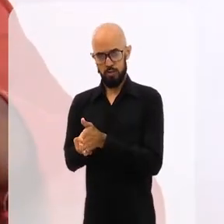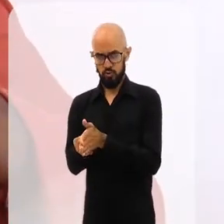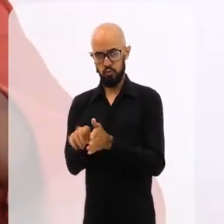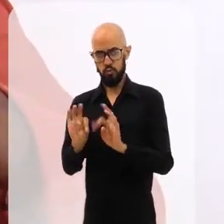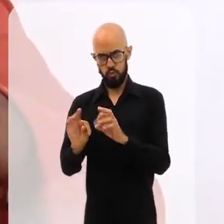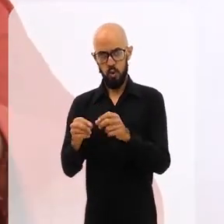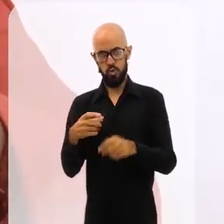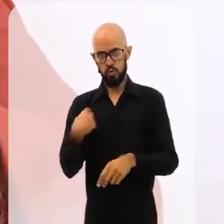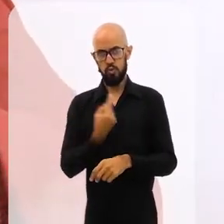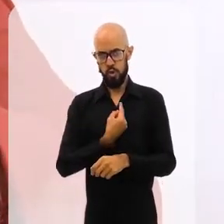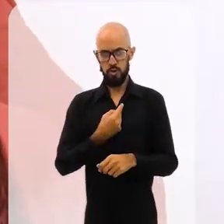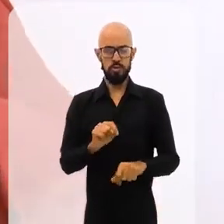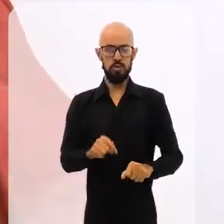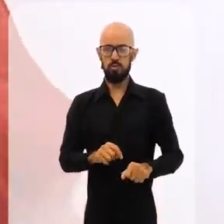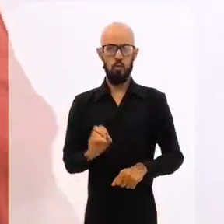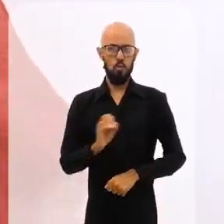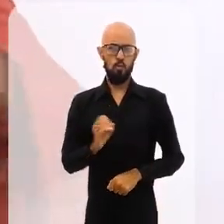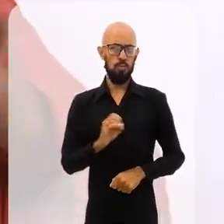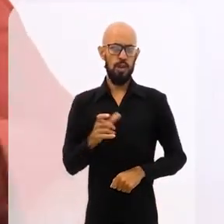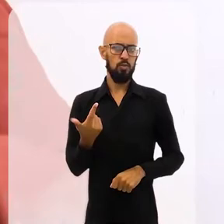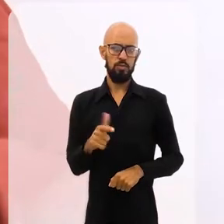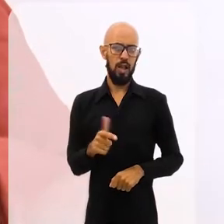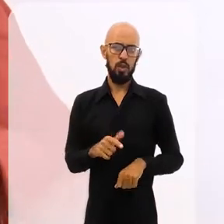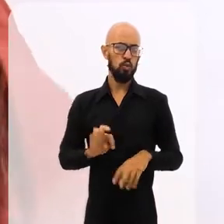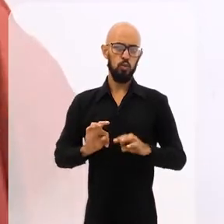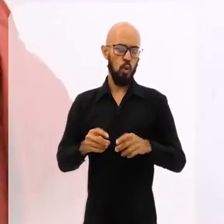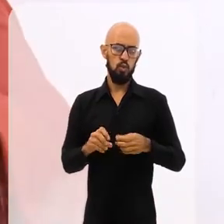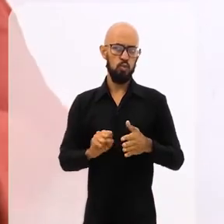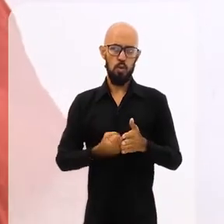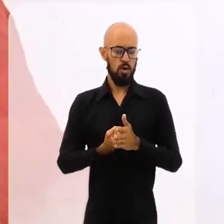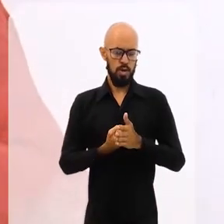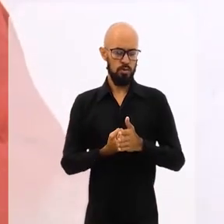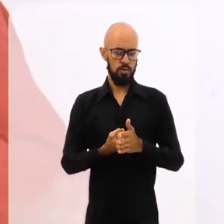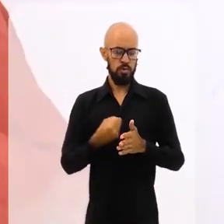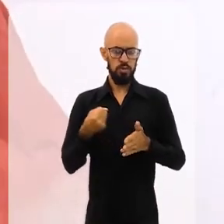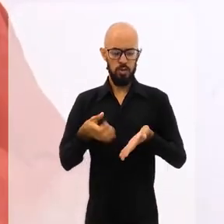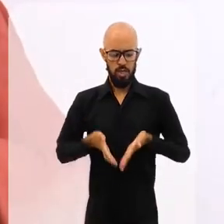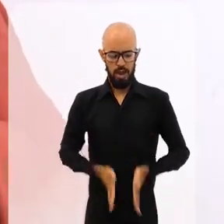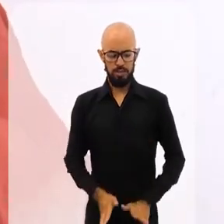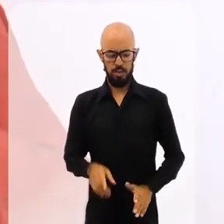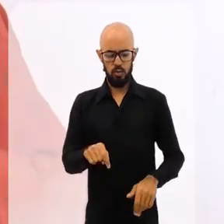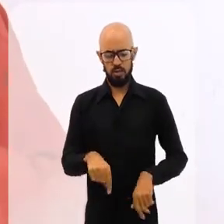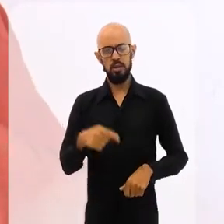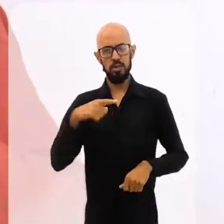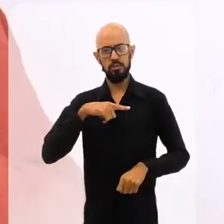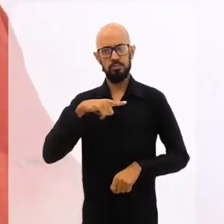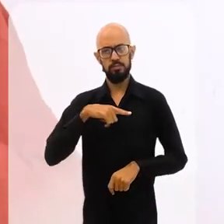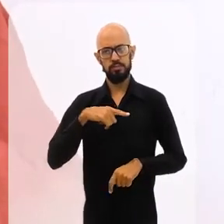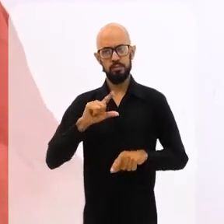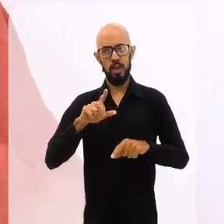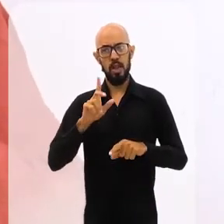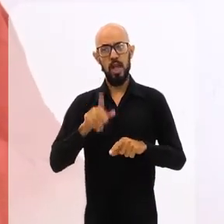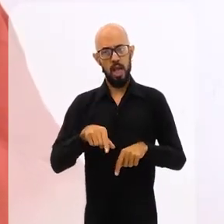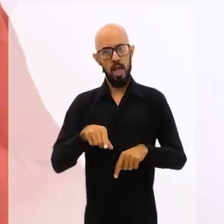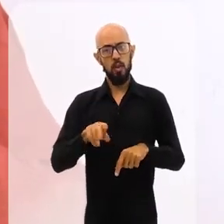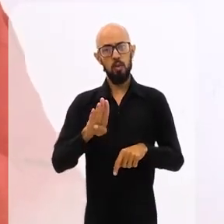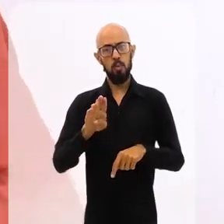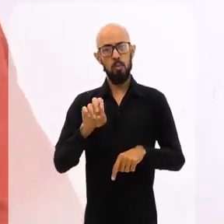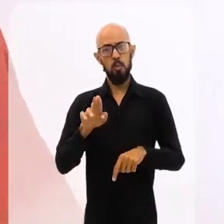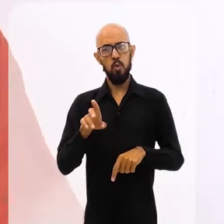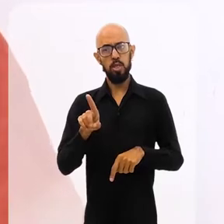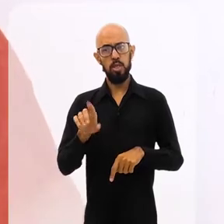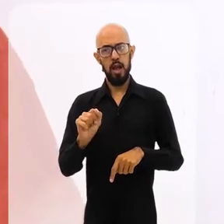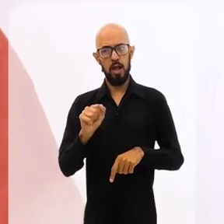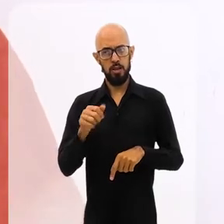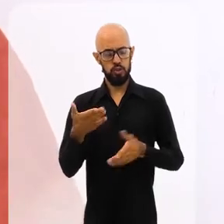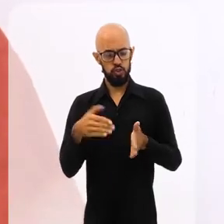nós. Ninguém vem totalmente bloqueado. Então, nasceu aqui no plano humano, ele nasce com a postura. Por isso que o Buda, quando chegou na